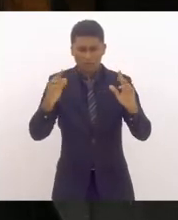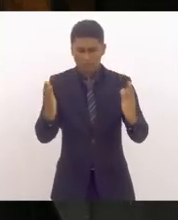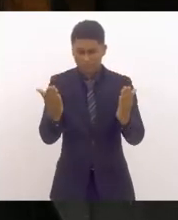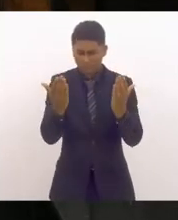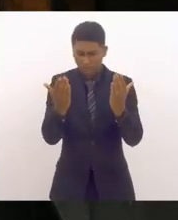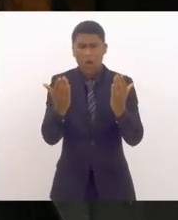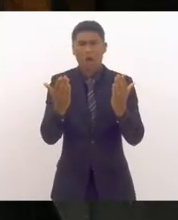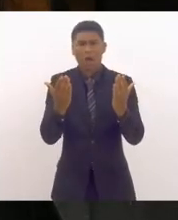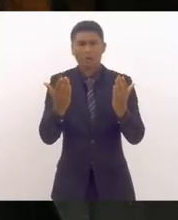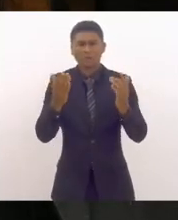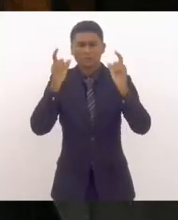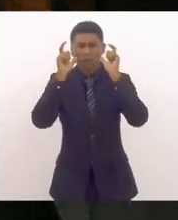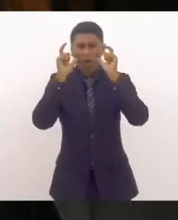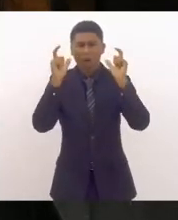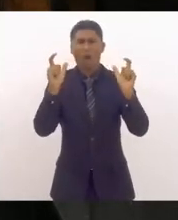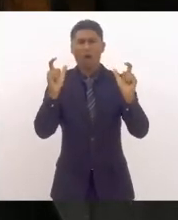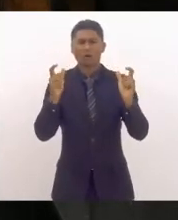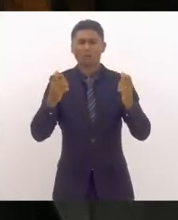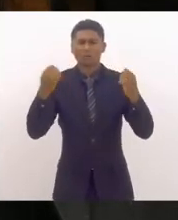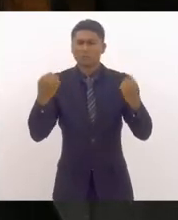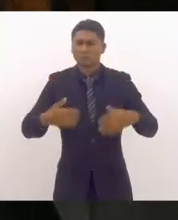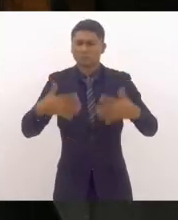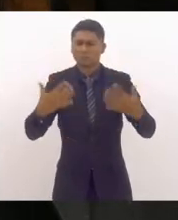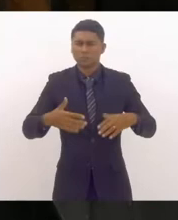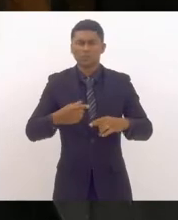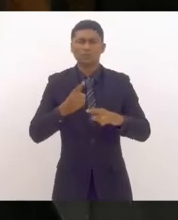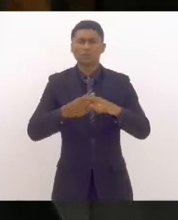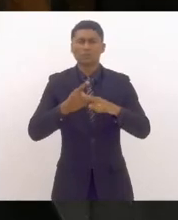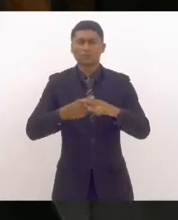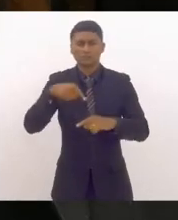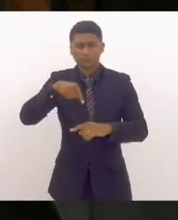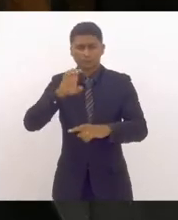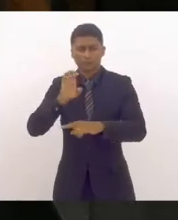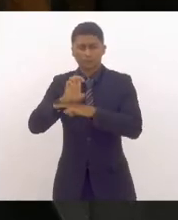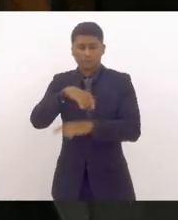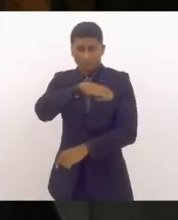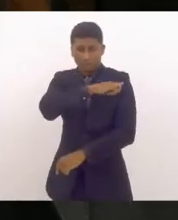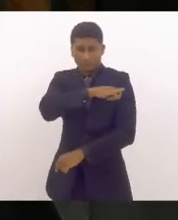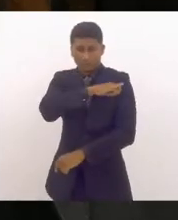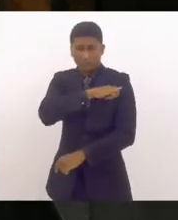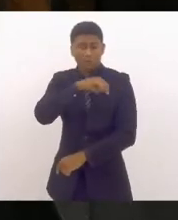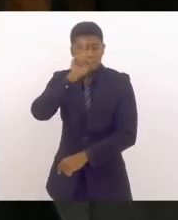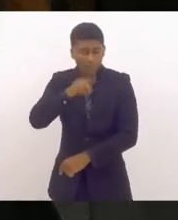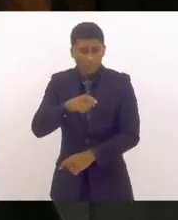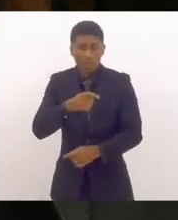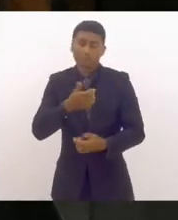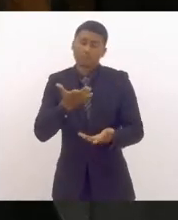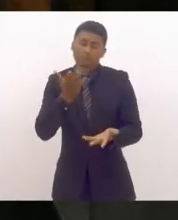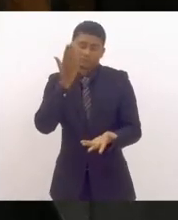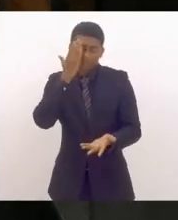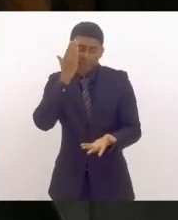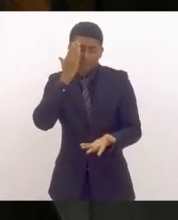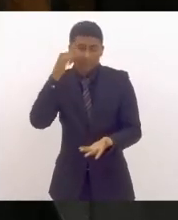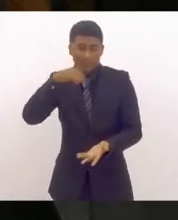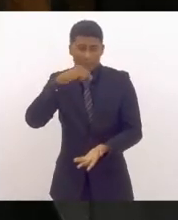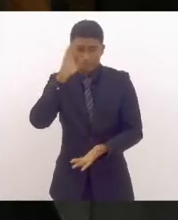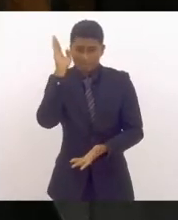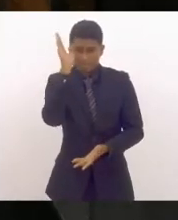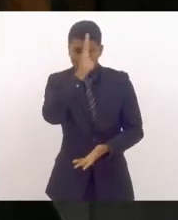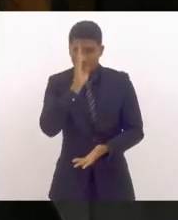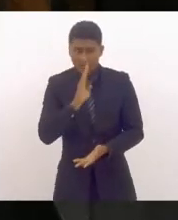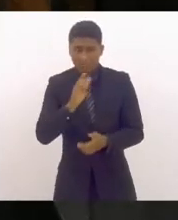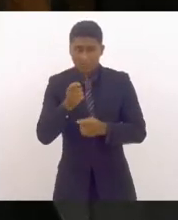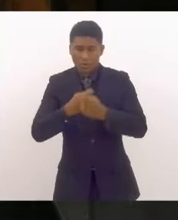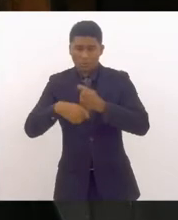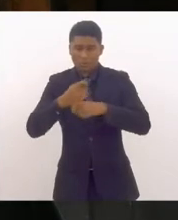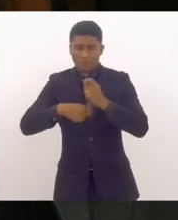estado do Rio de Janeiro integra o grupo das três principais economias do Brasil ao lado do